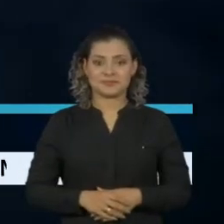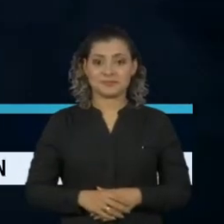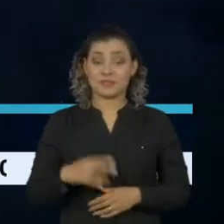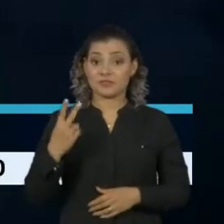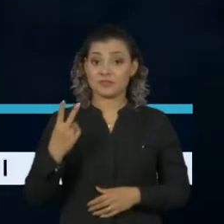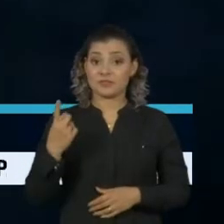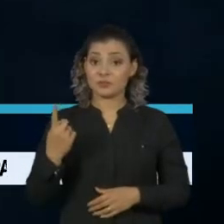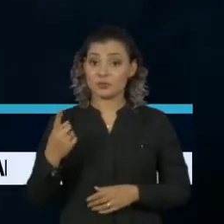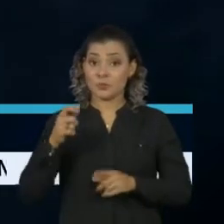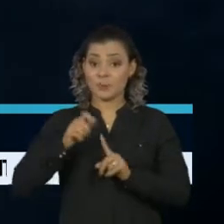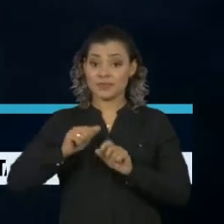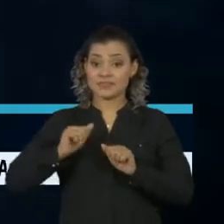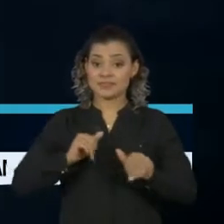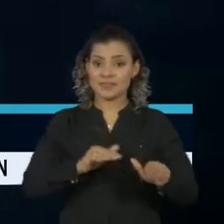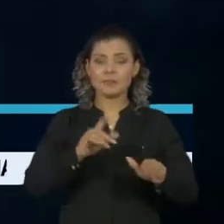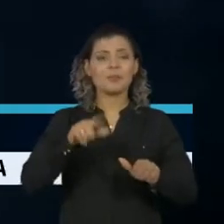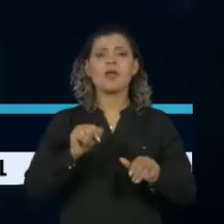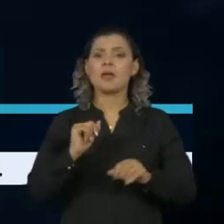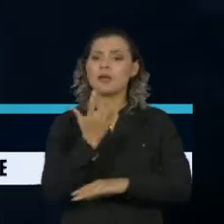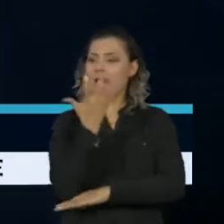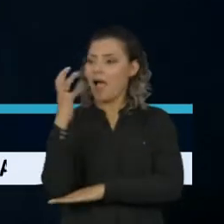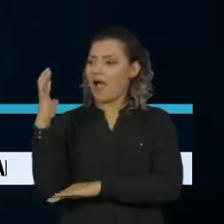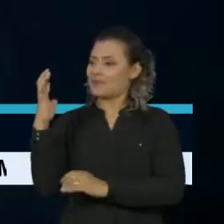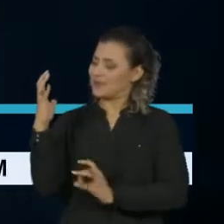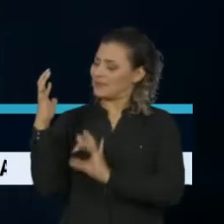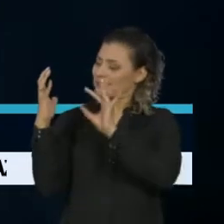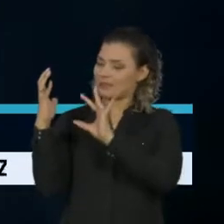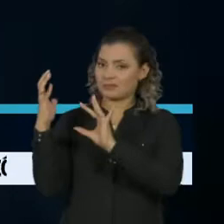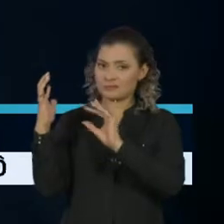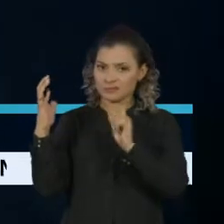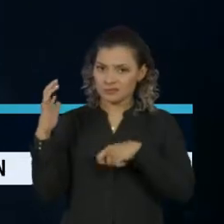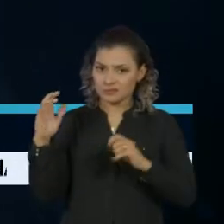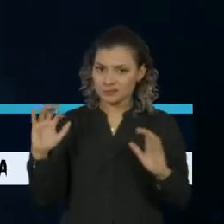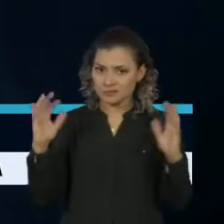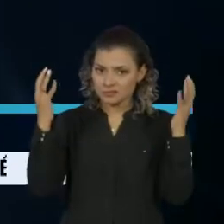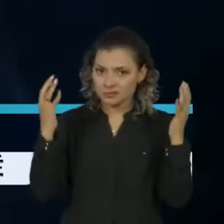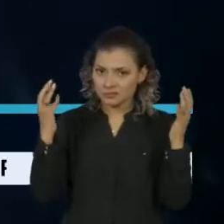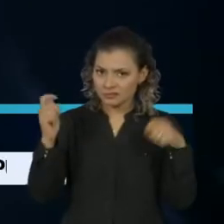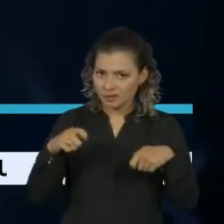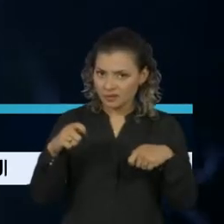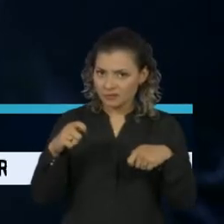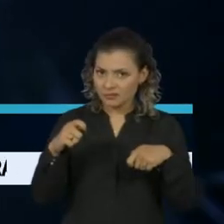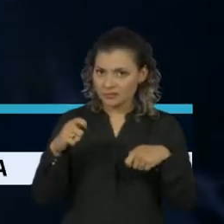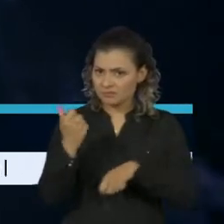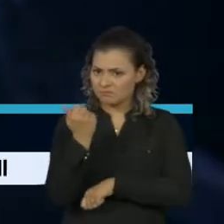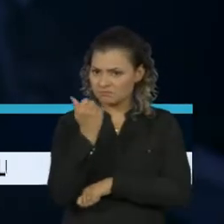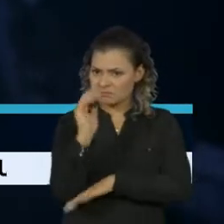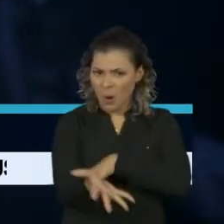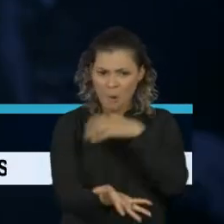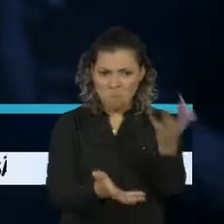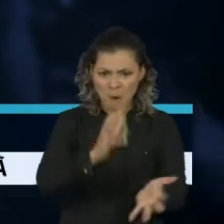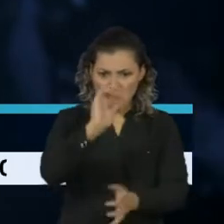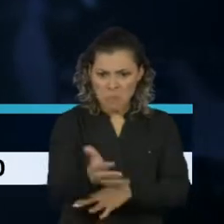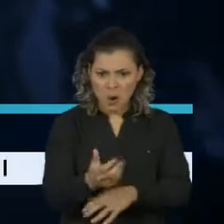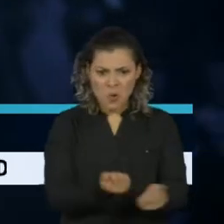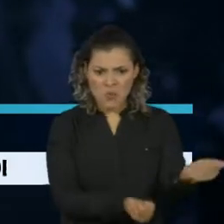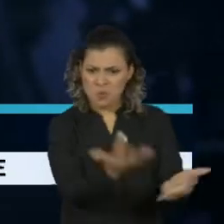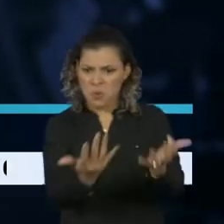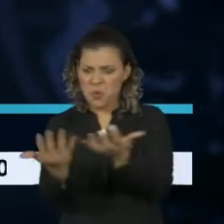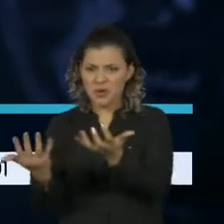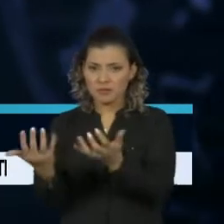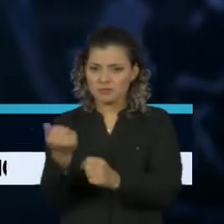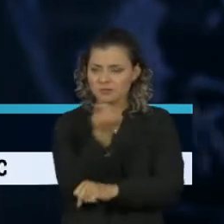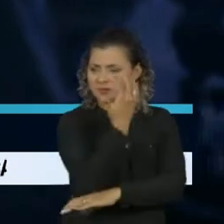21 de setembro é o Dia da Árvore, mas será que dá para comemorar? Com tantas queimadas e áreas desmatadas, a estrela dos